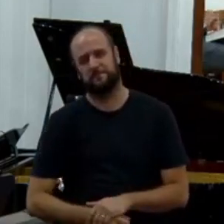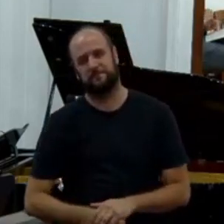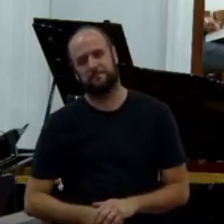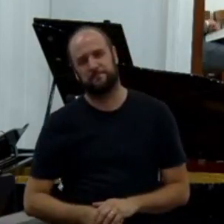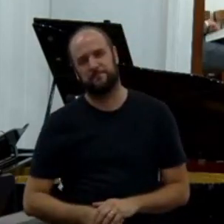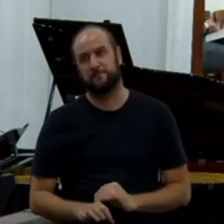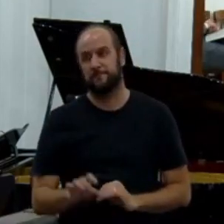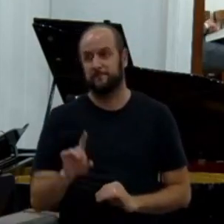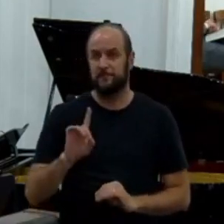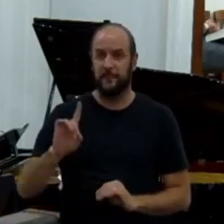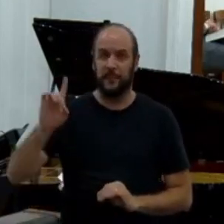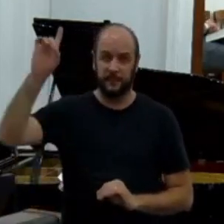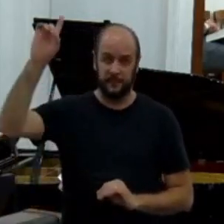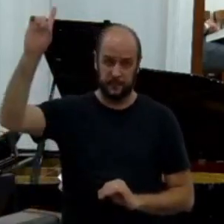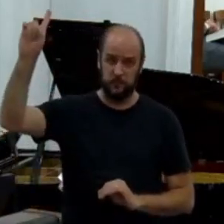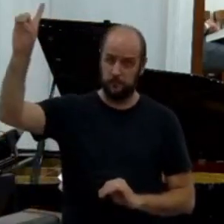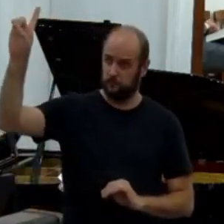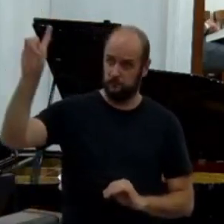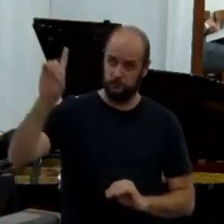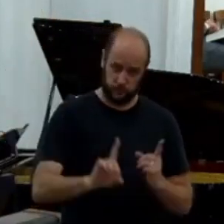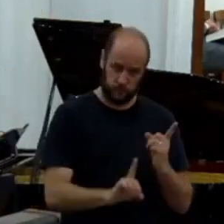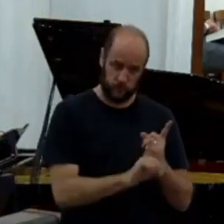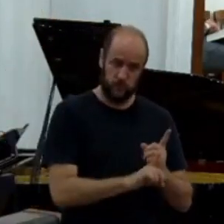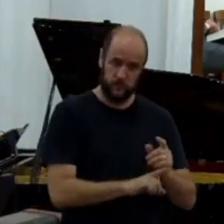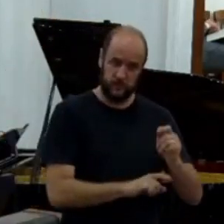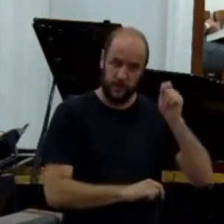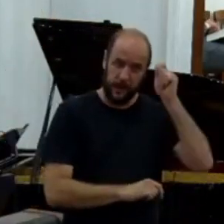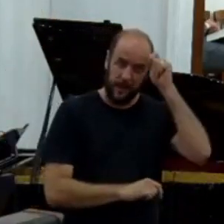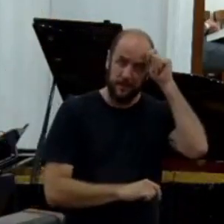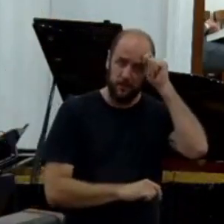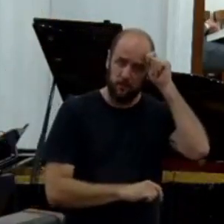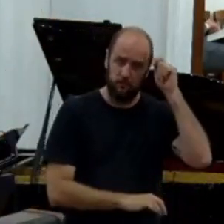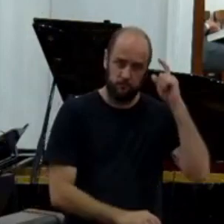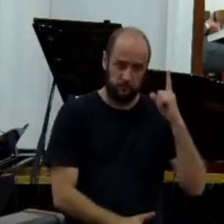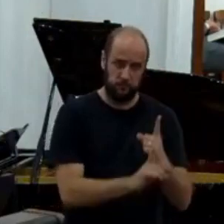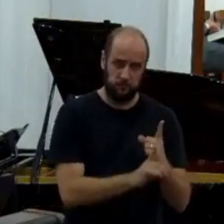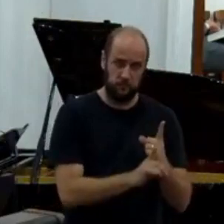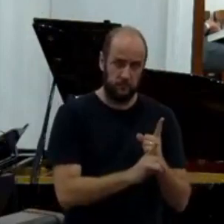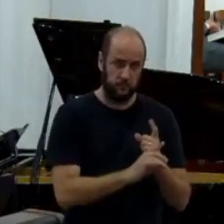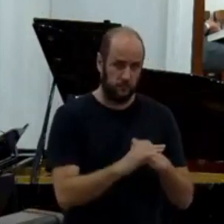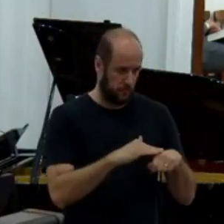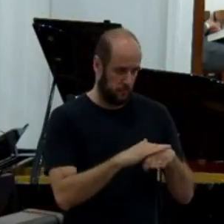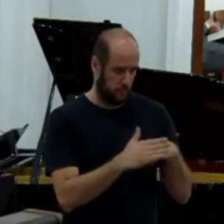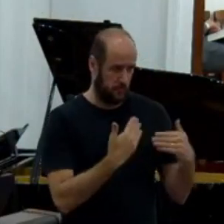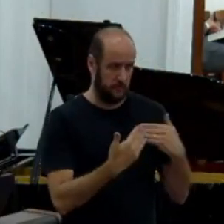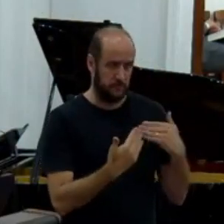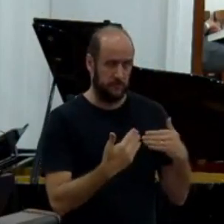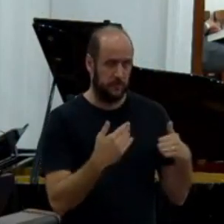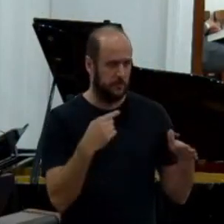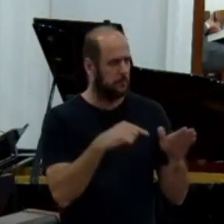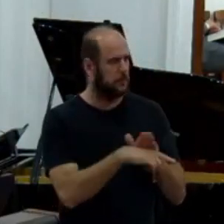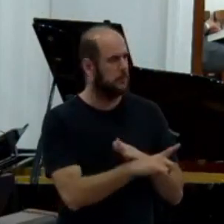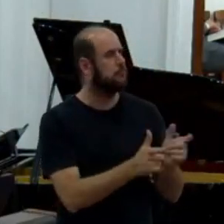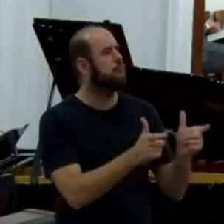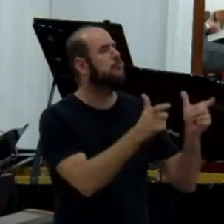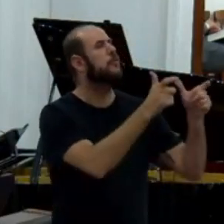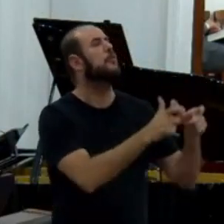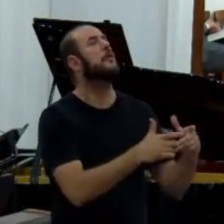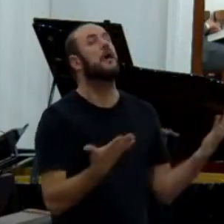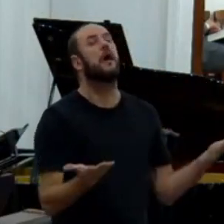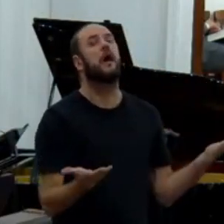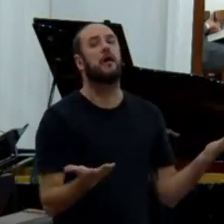O Senhor Deus vai ao encontro de Adão para falar com ele. A primeira pergunta é: onde